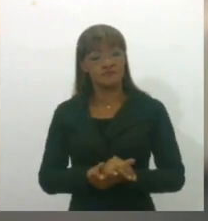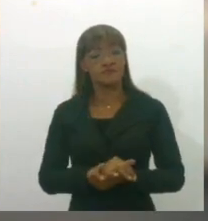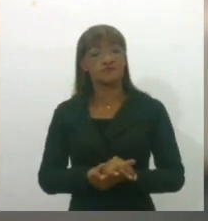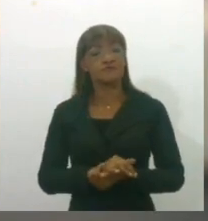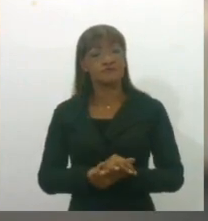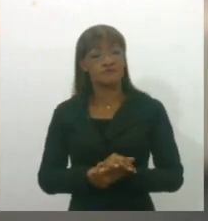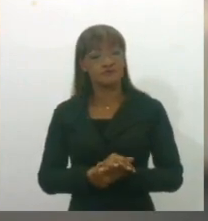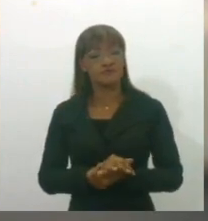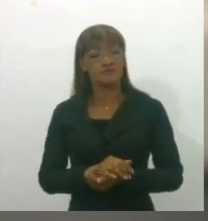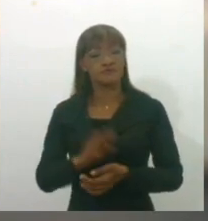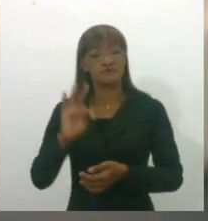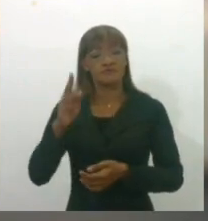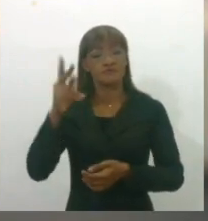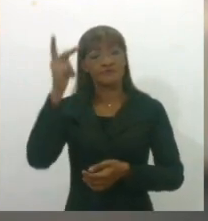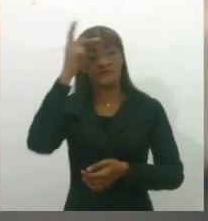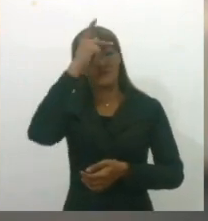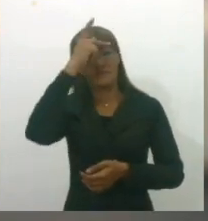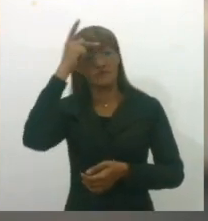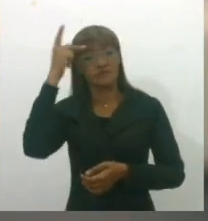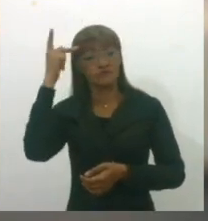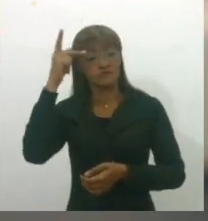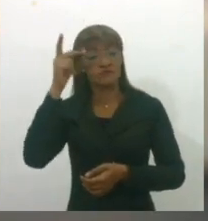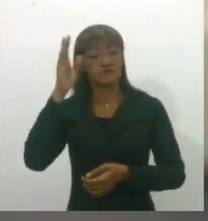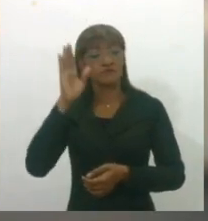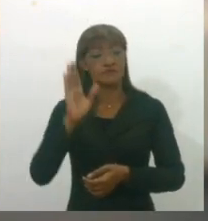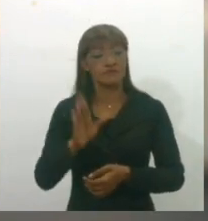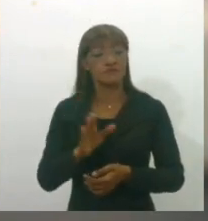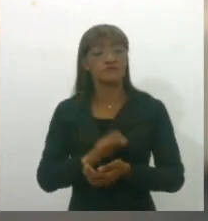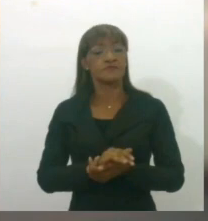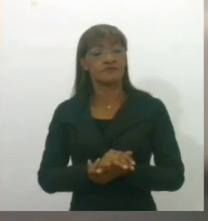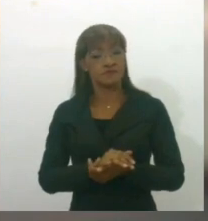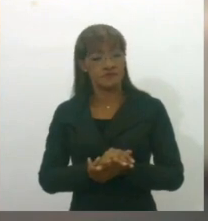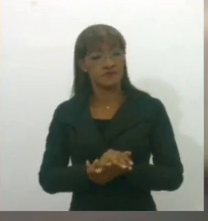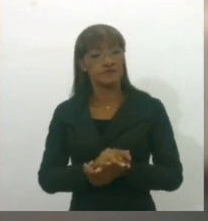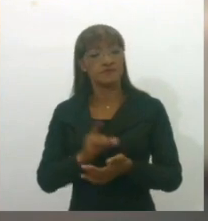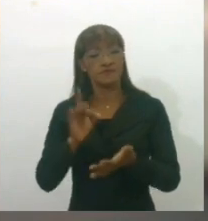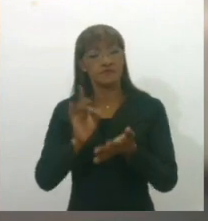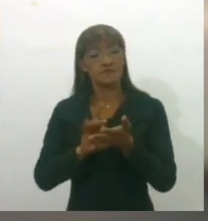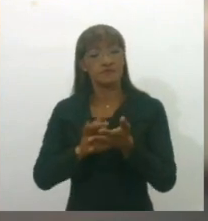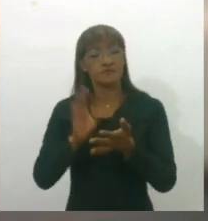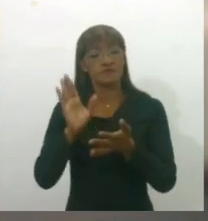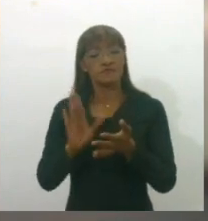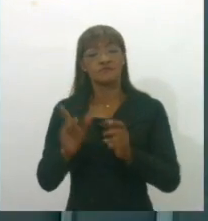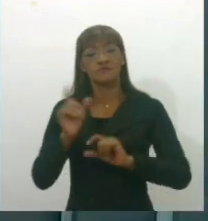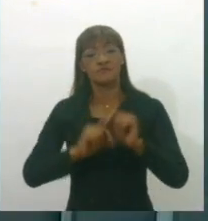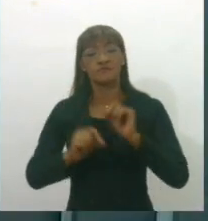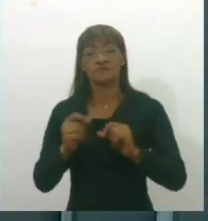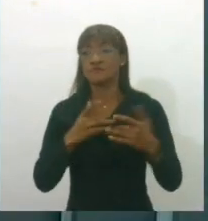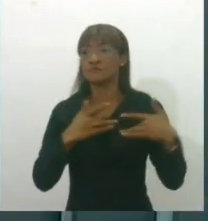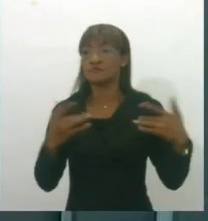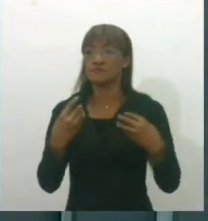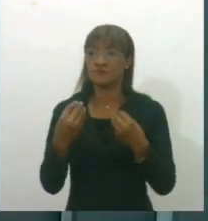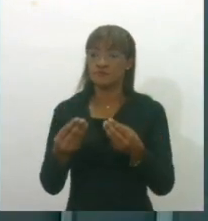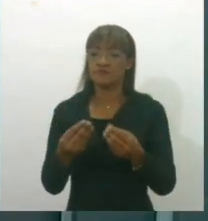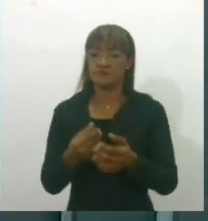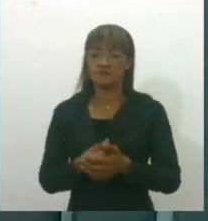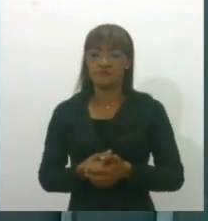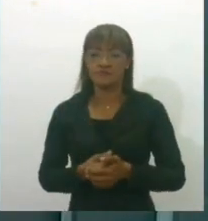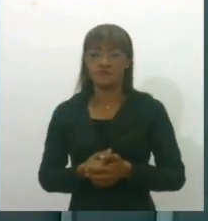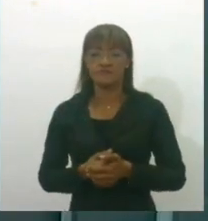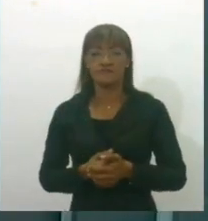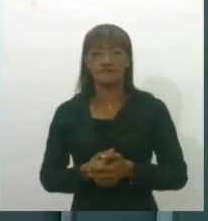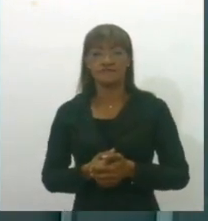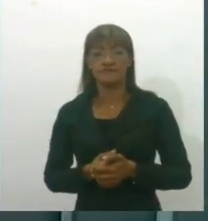doador ir lá de forma voluntária no hemocentro fazer essa doação. A gente percebe uma mobilização grande quando é